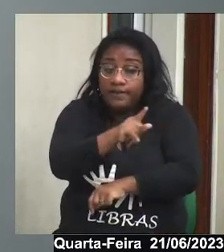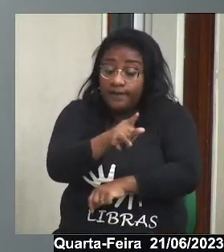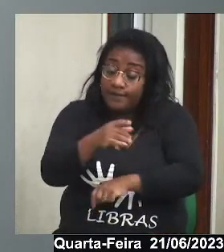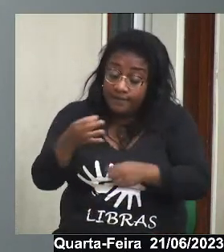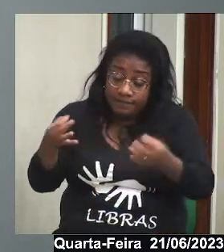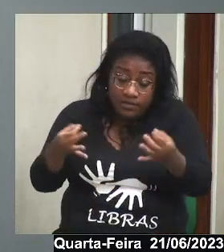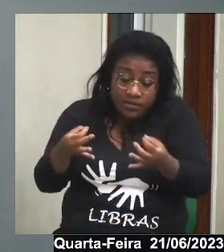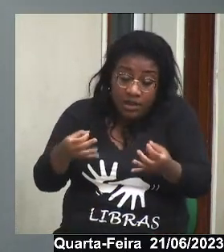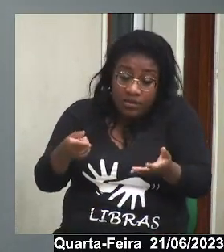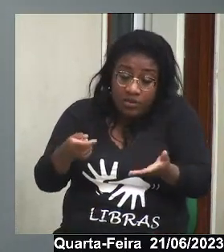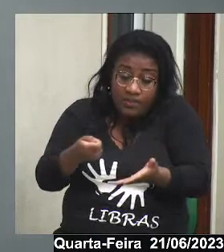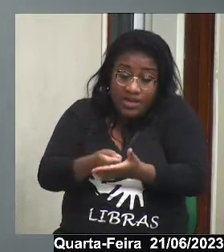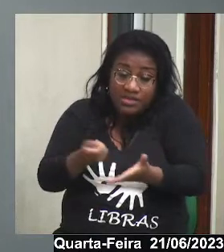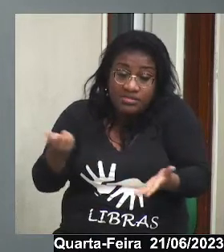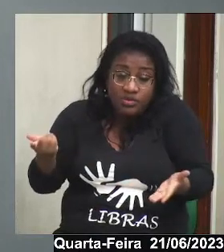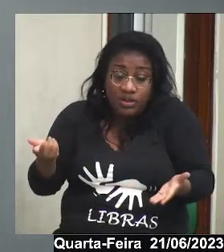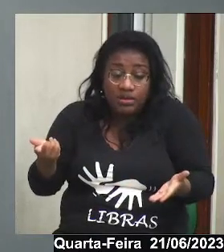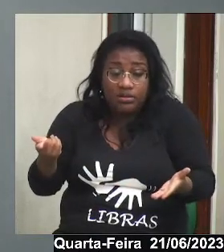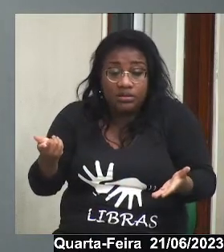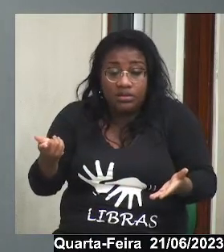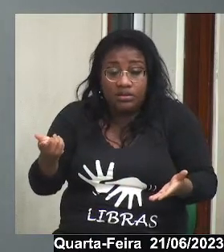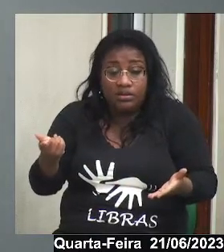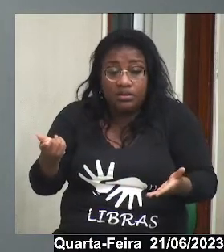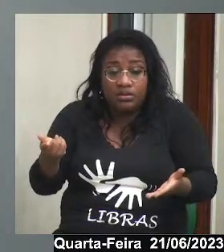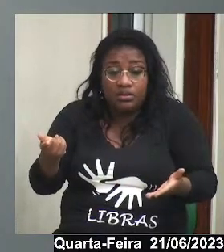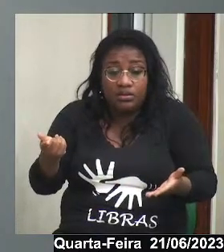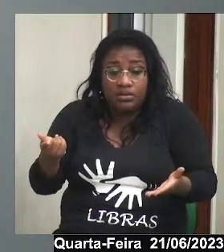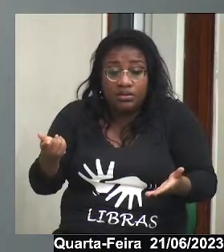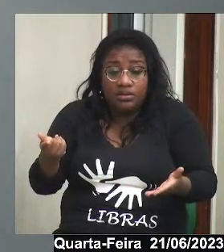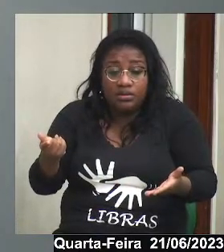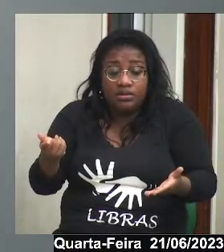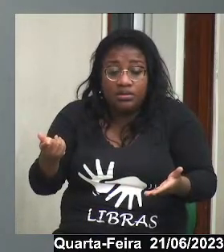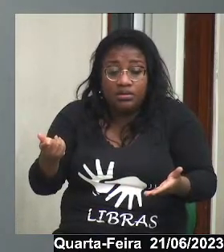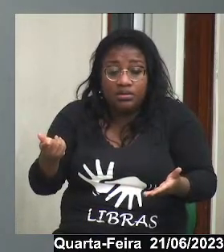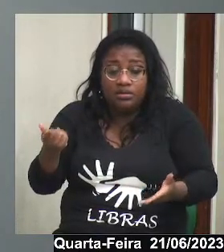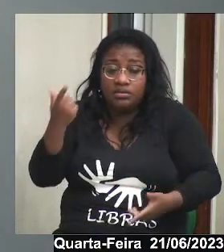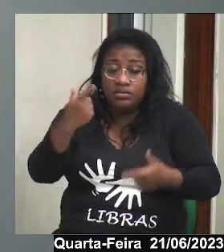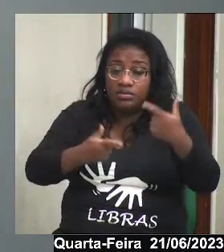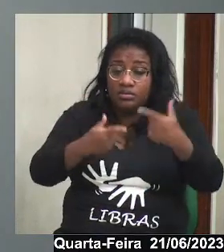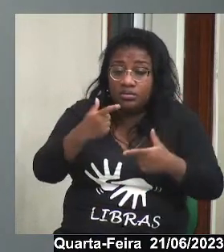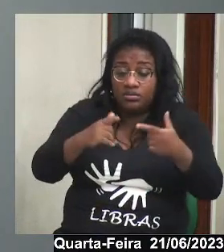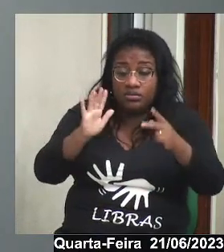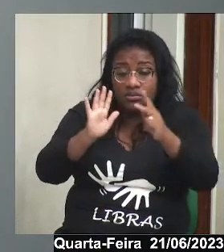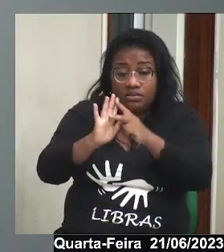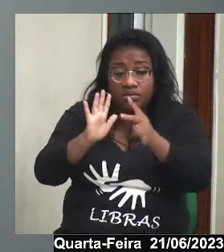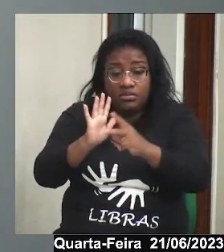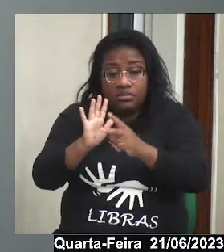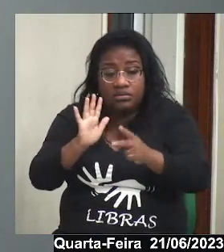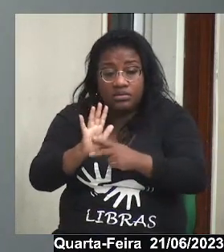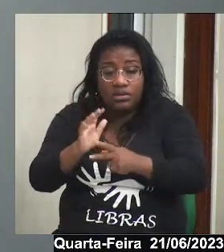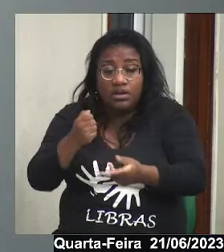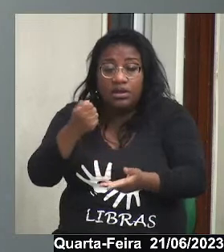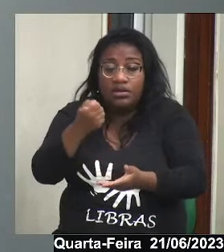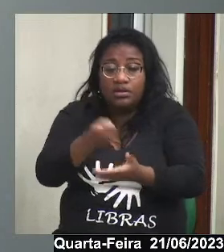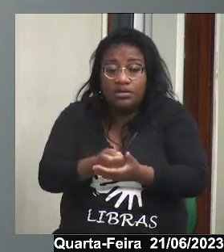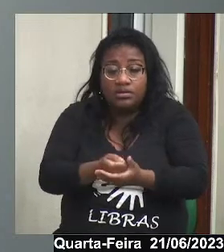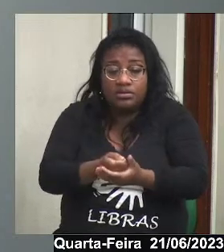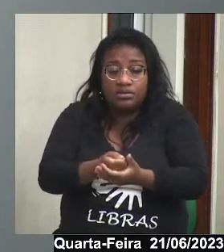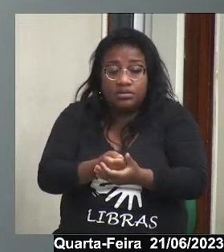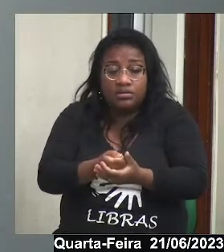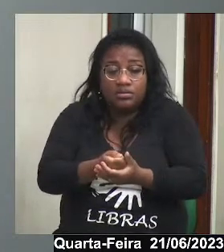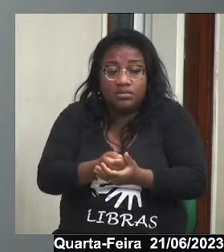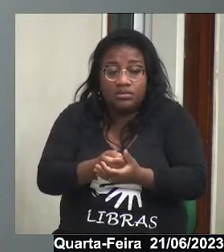mais que a obrigação dele. Não remover barraca, não mandar um projeto sem discutir com os expositores, isso é